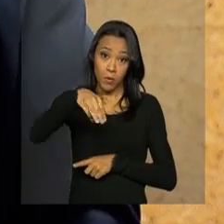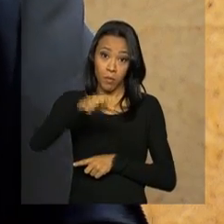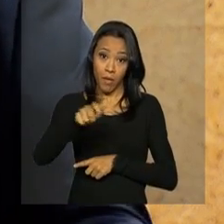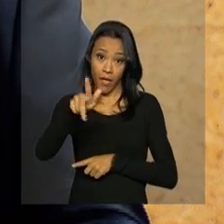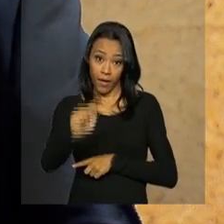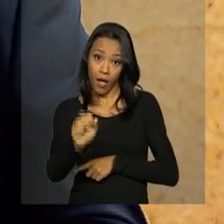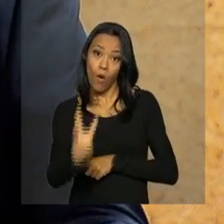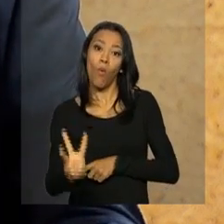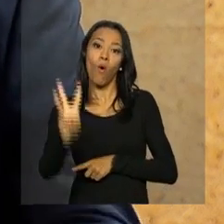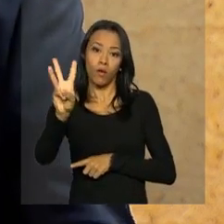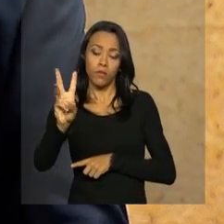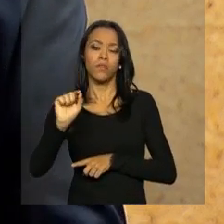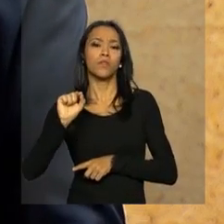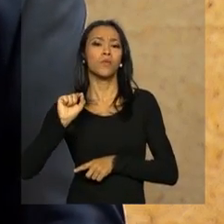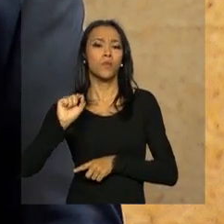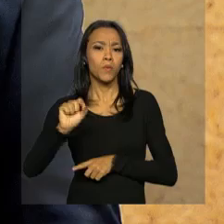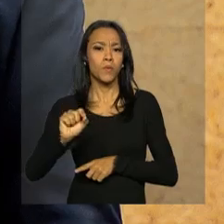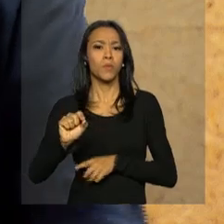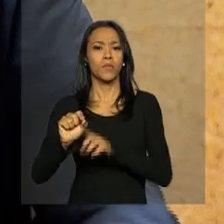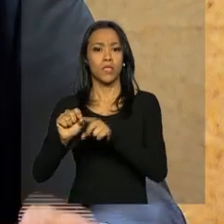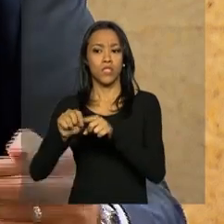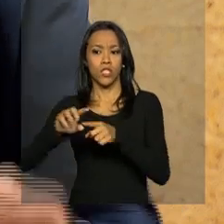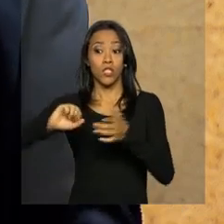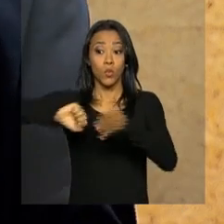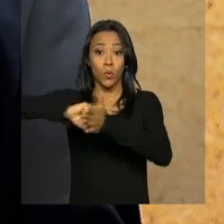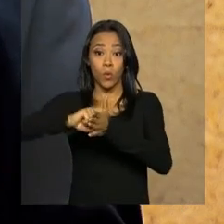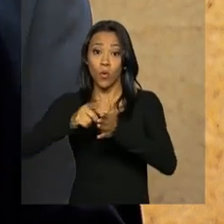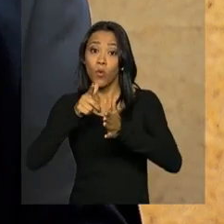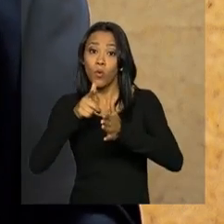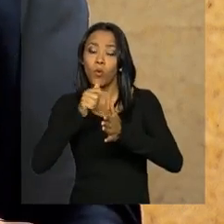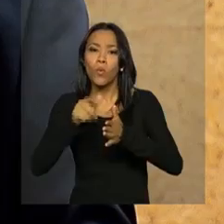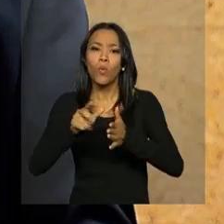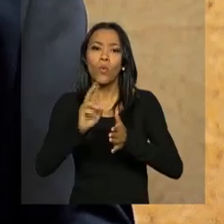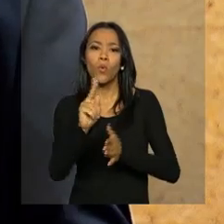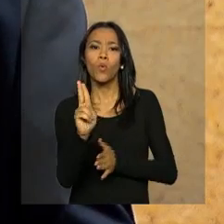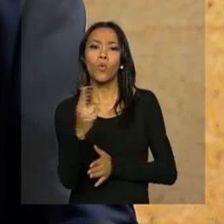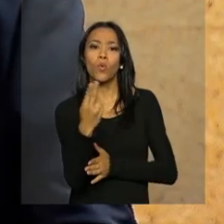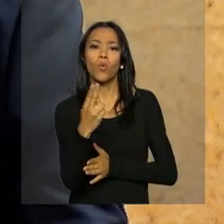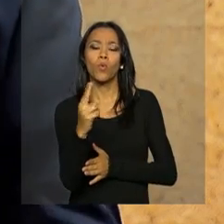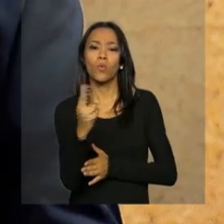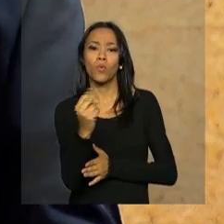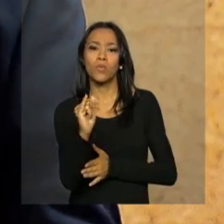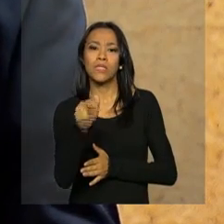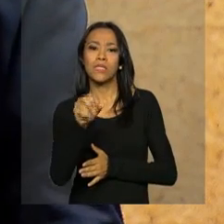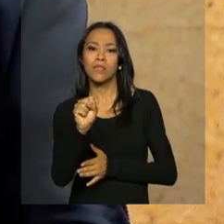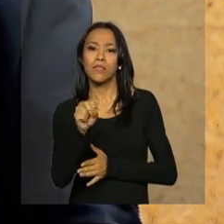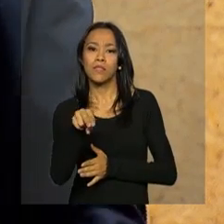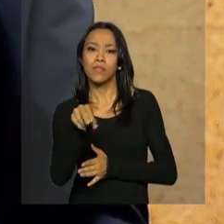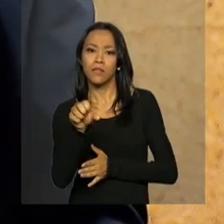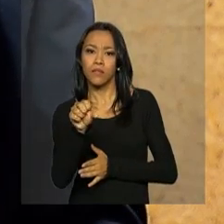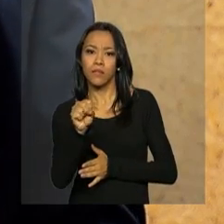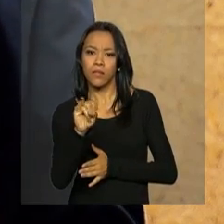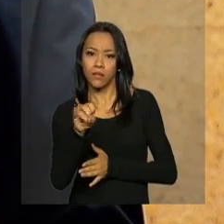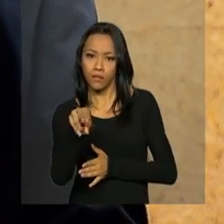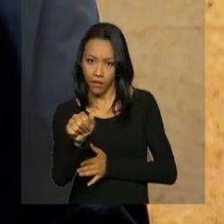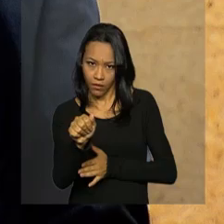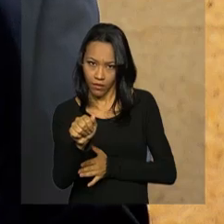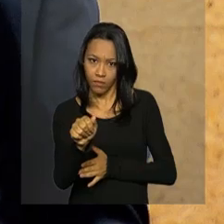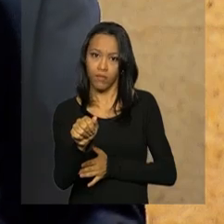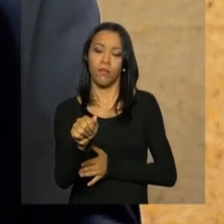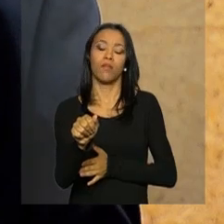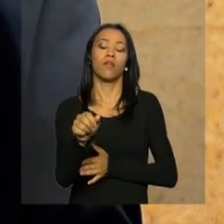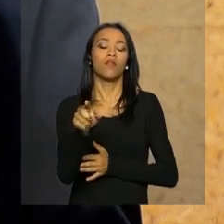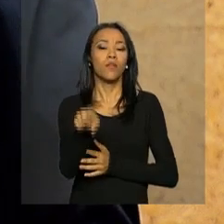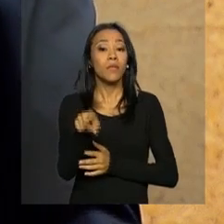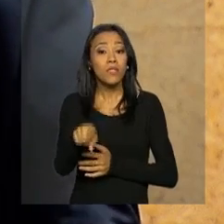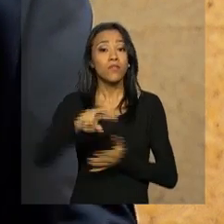usinas cujo CVU é abaixo de 250 reais megawatt-hora.